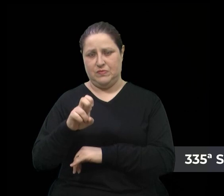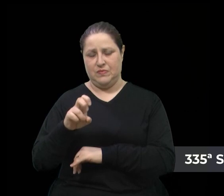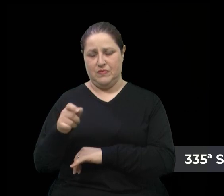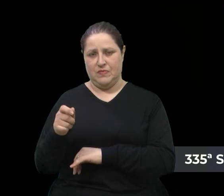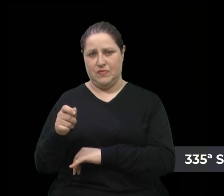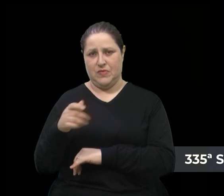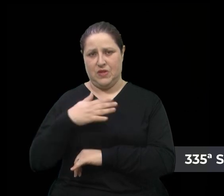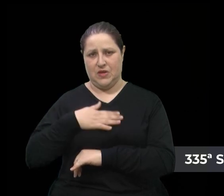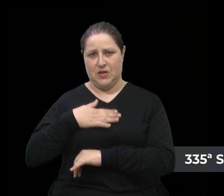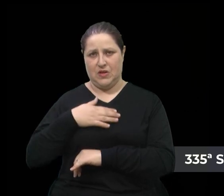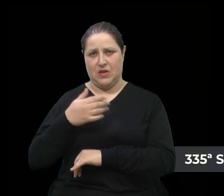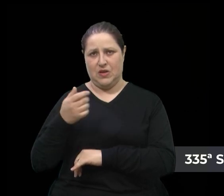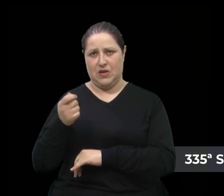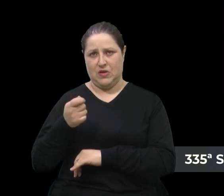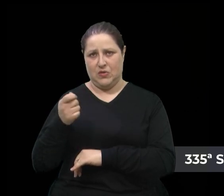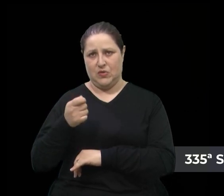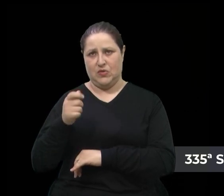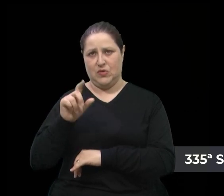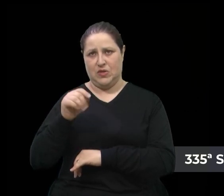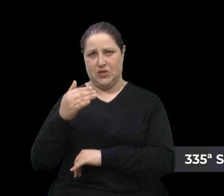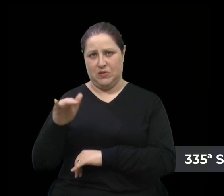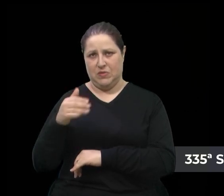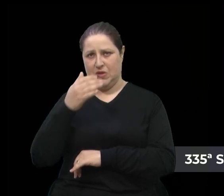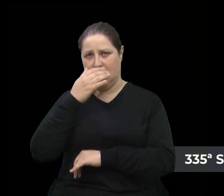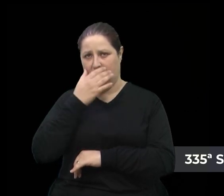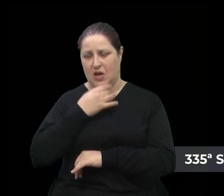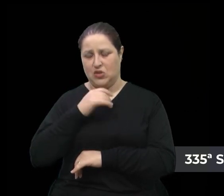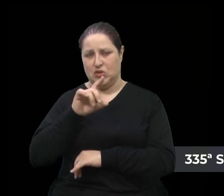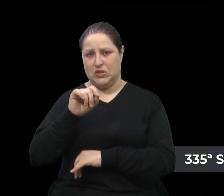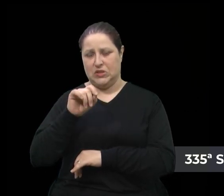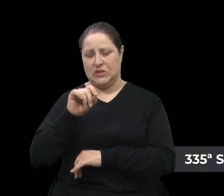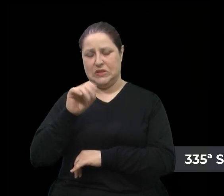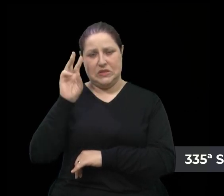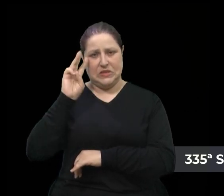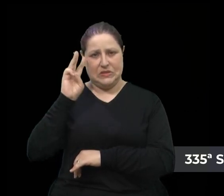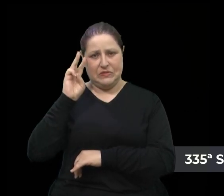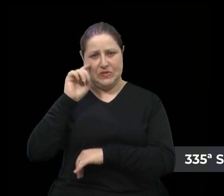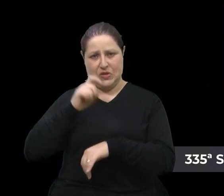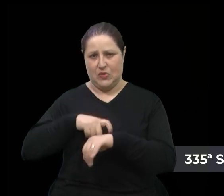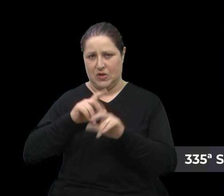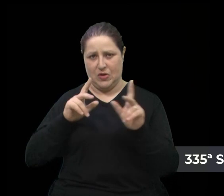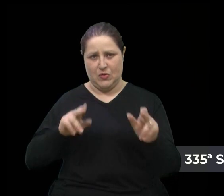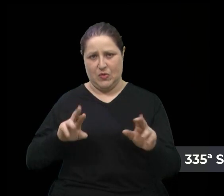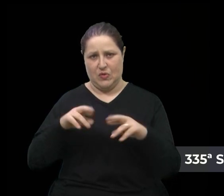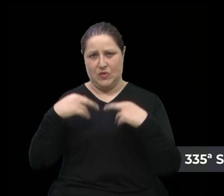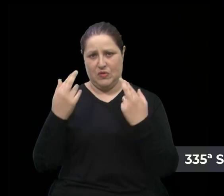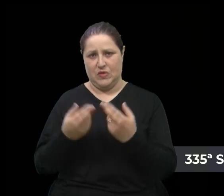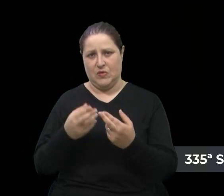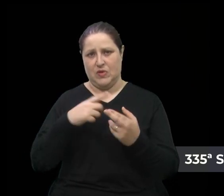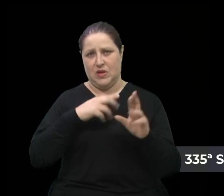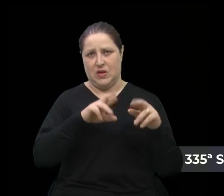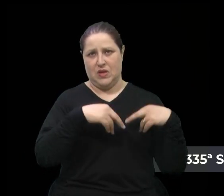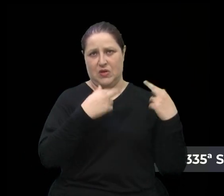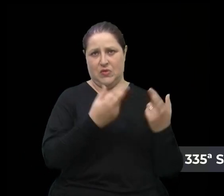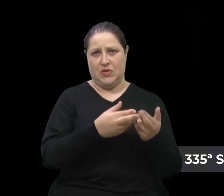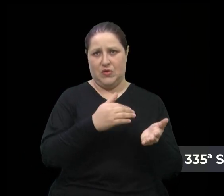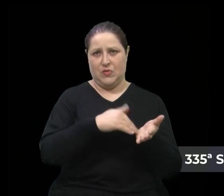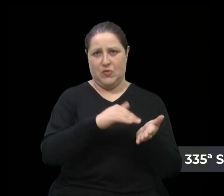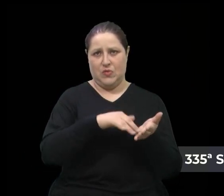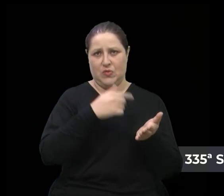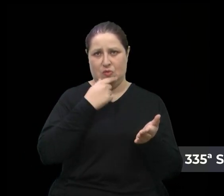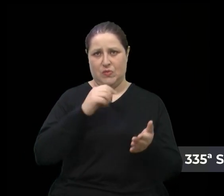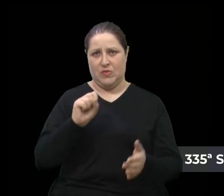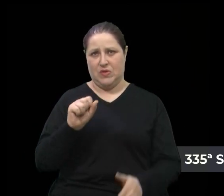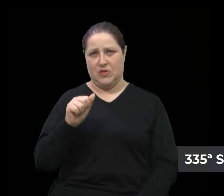manhã, infelizmente vai cair, se eu não me engano, numa terça-feira, num horário de sessão, mas teremos uma reunião com o secretário Sandro Caron, secretário de